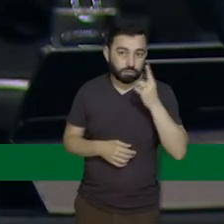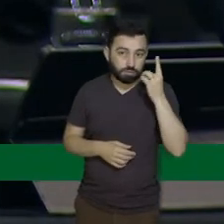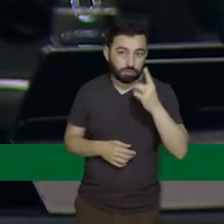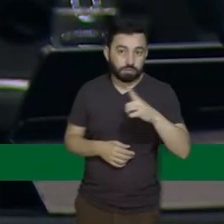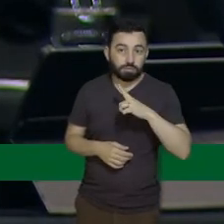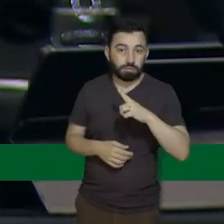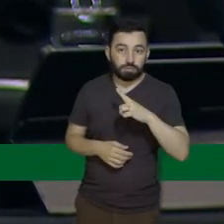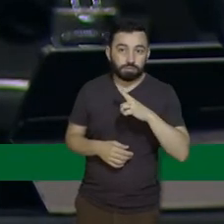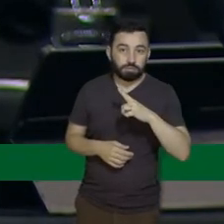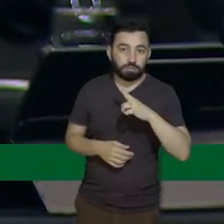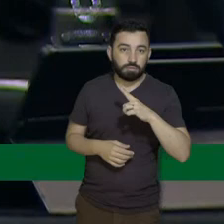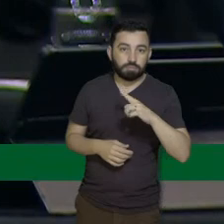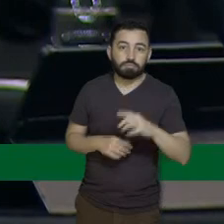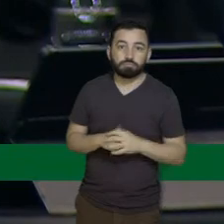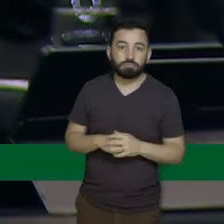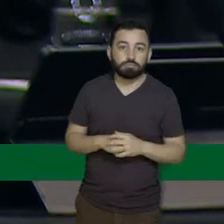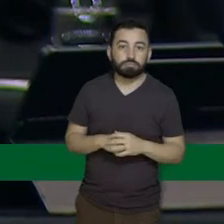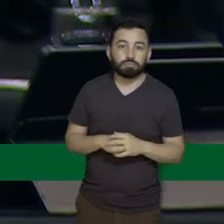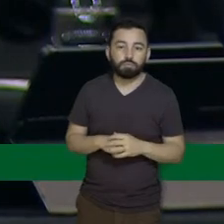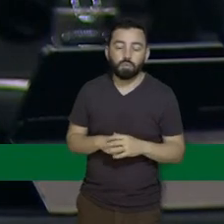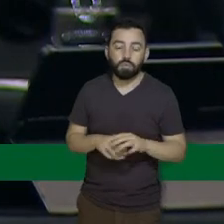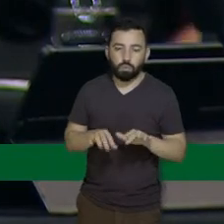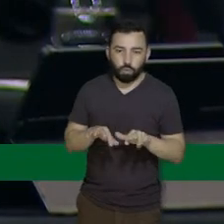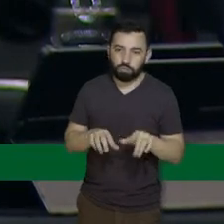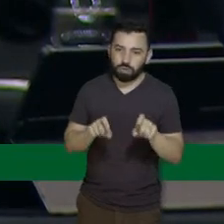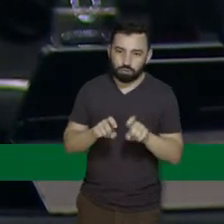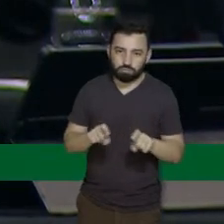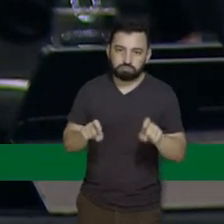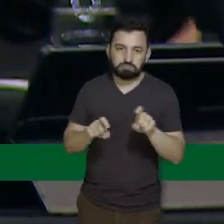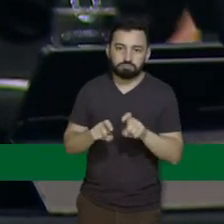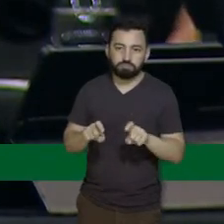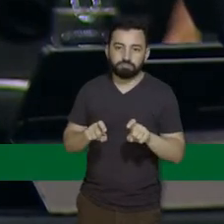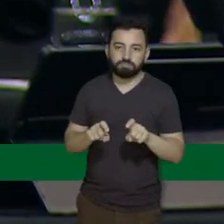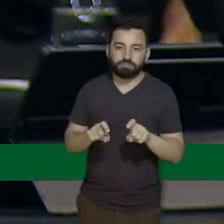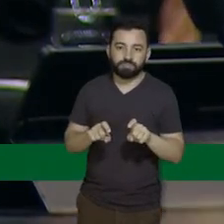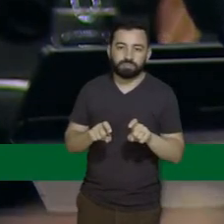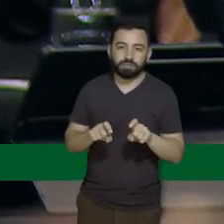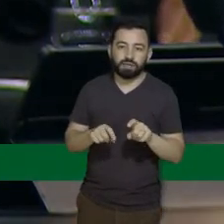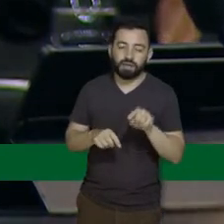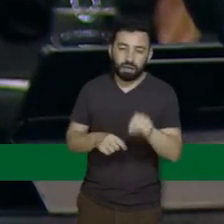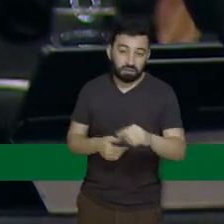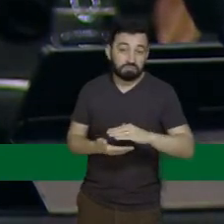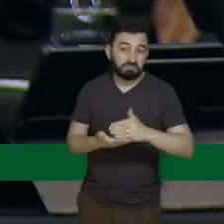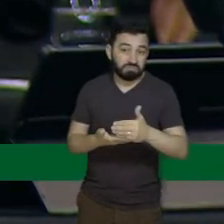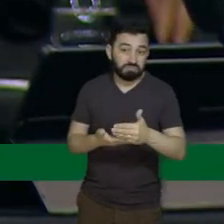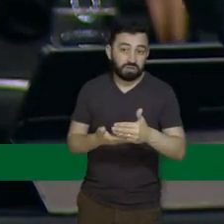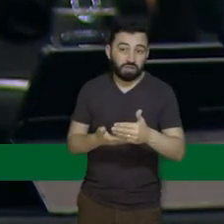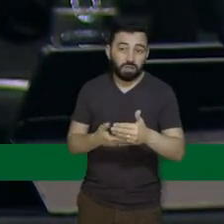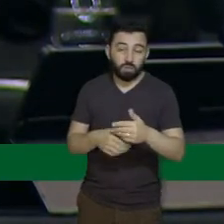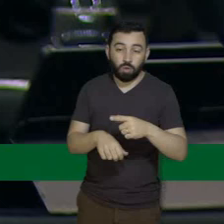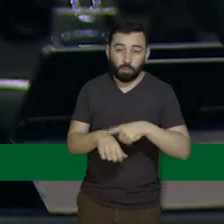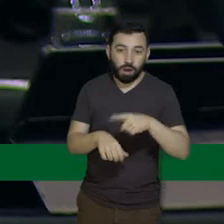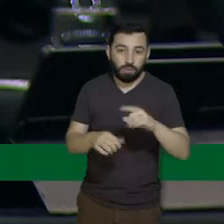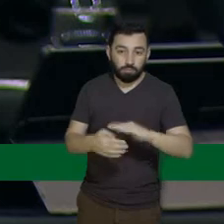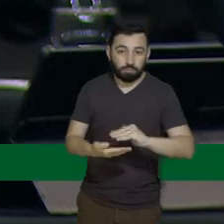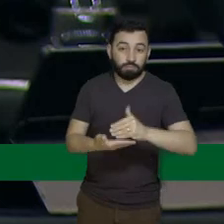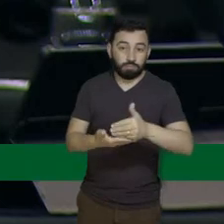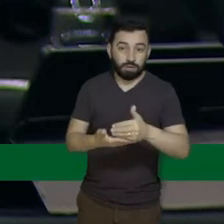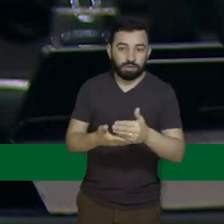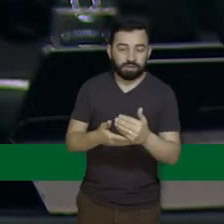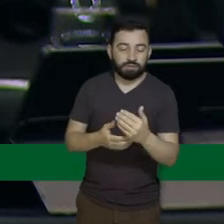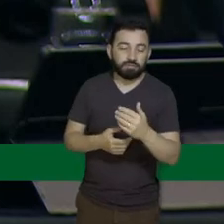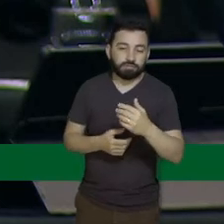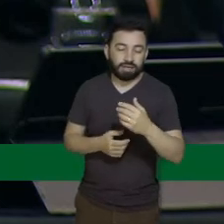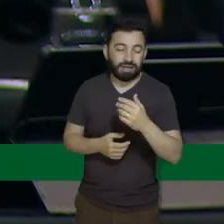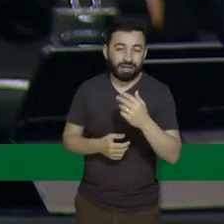de um computador, de um notebook. O notebook automaticamente, ao acionar, faz a leitura facial